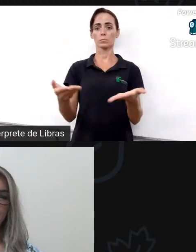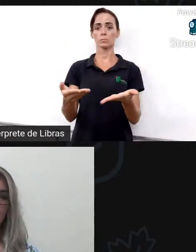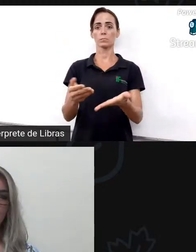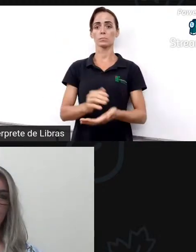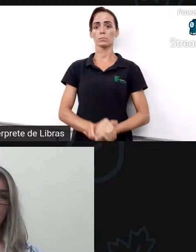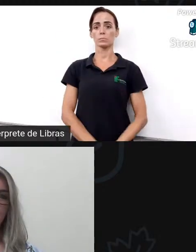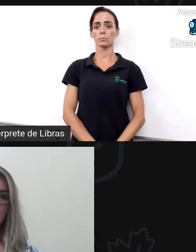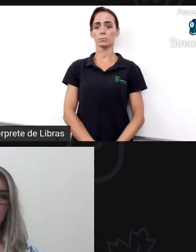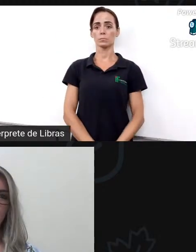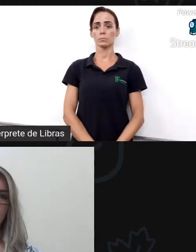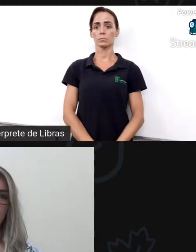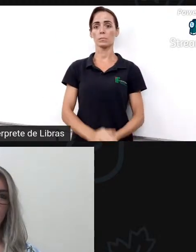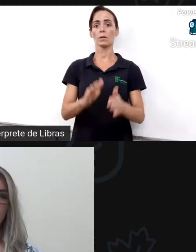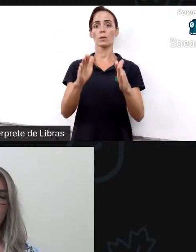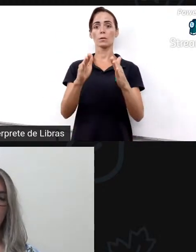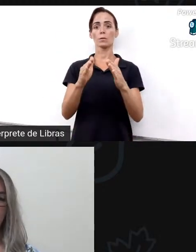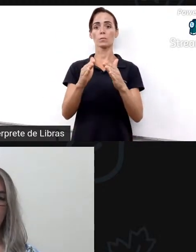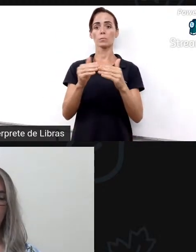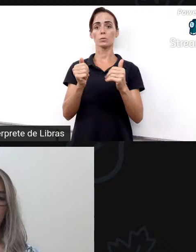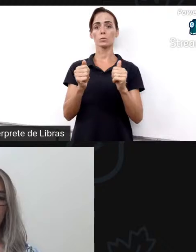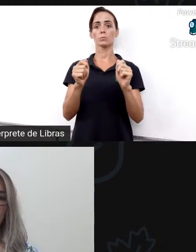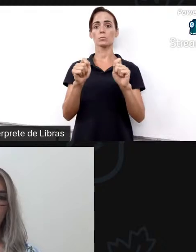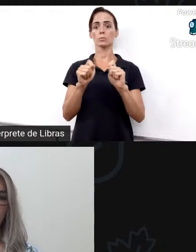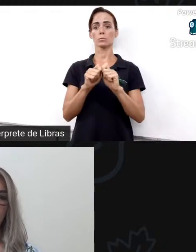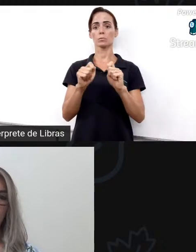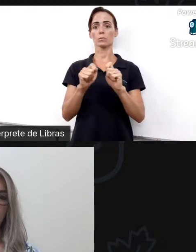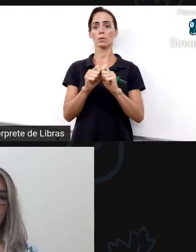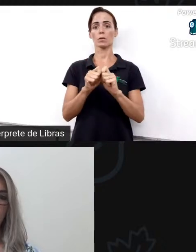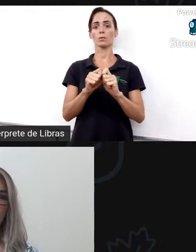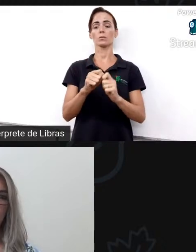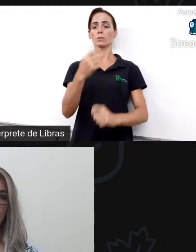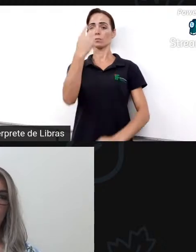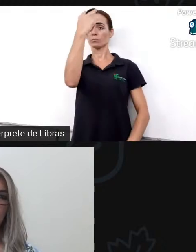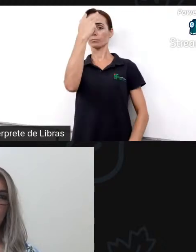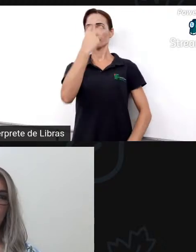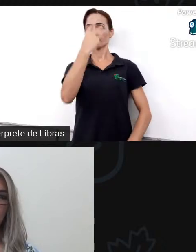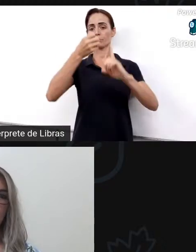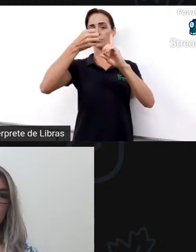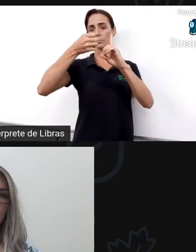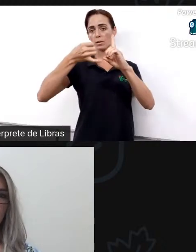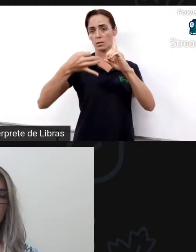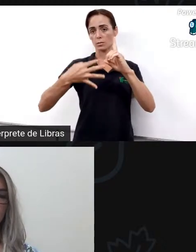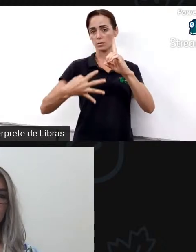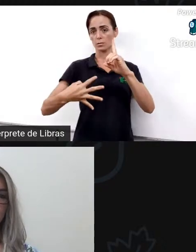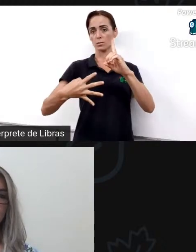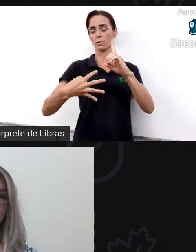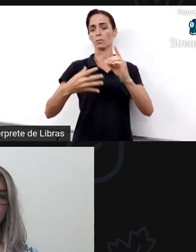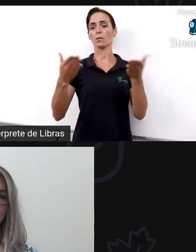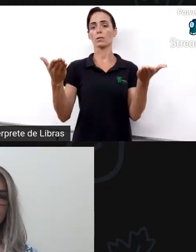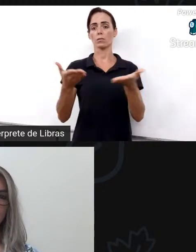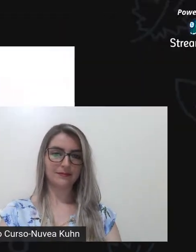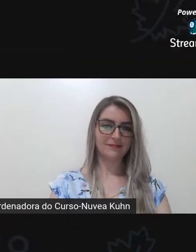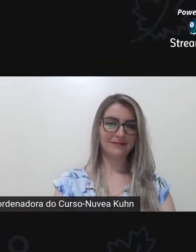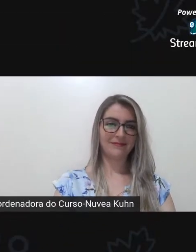Solicitamos que a professora Núvia faça sua audiodescrição neste momento.